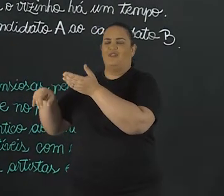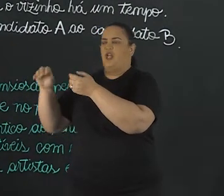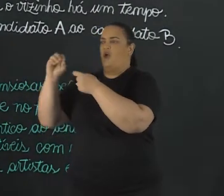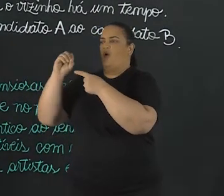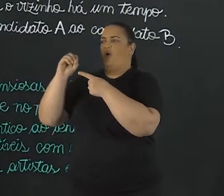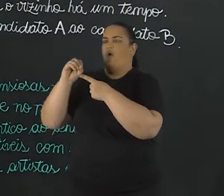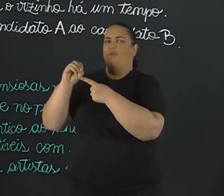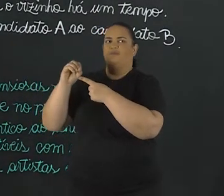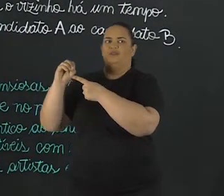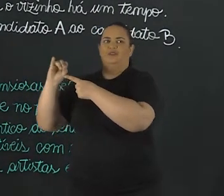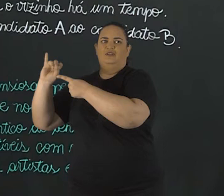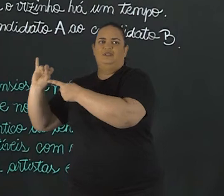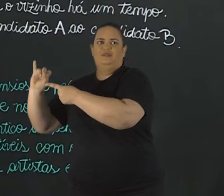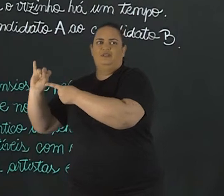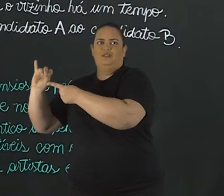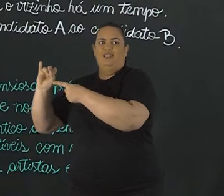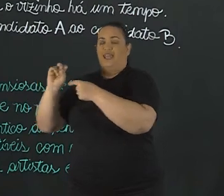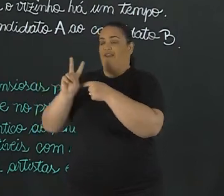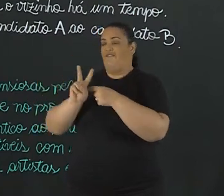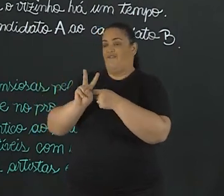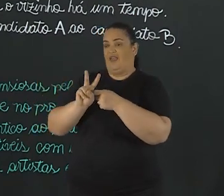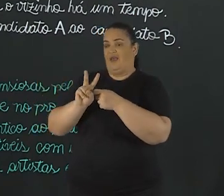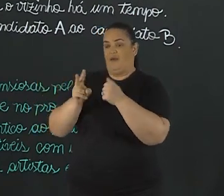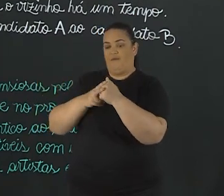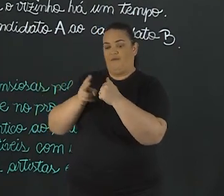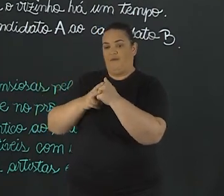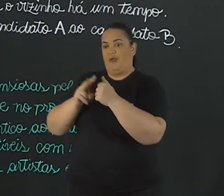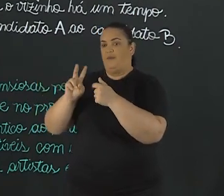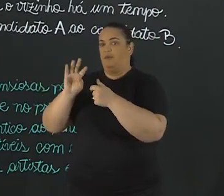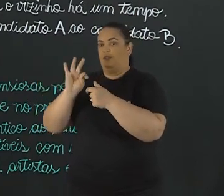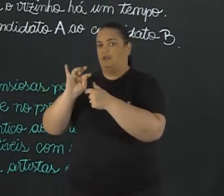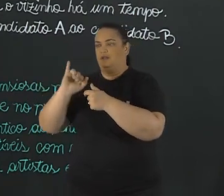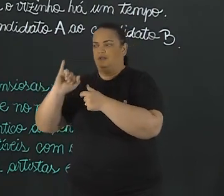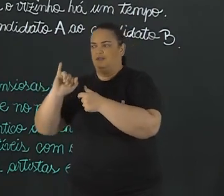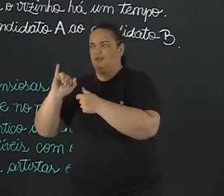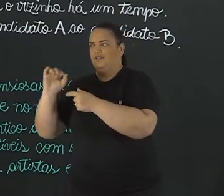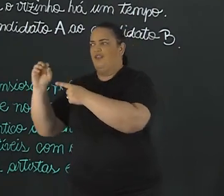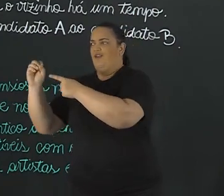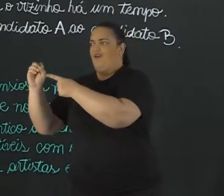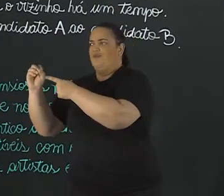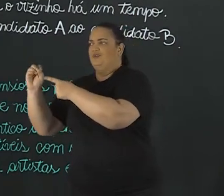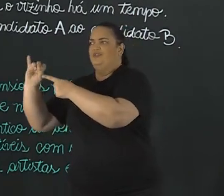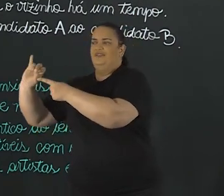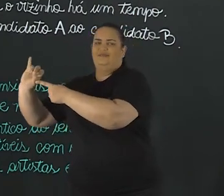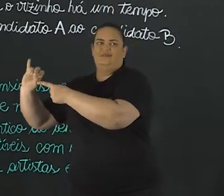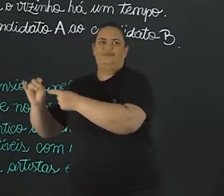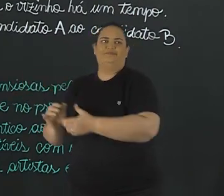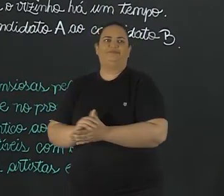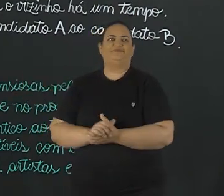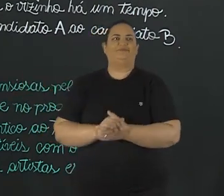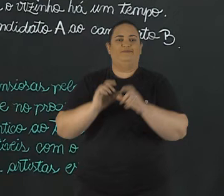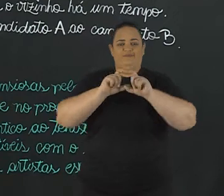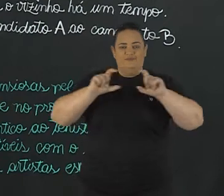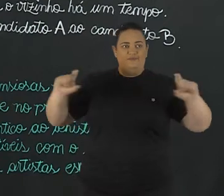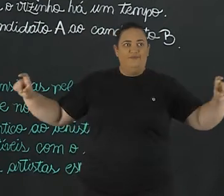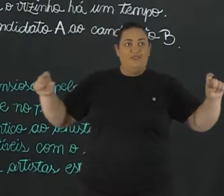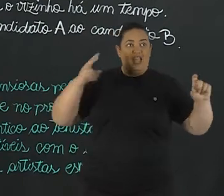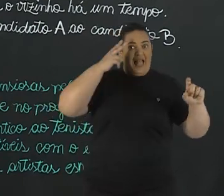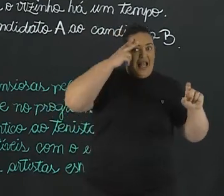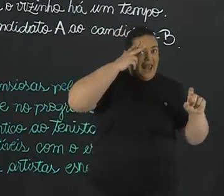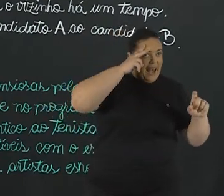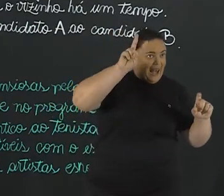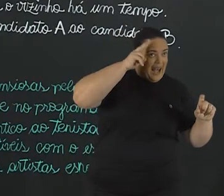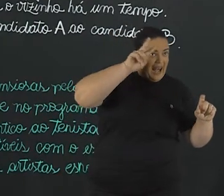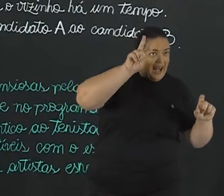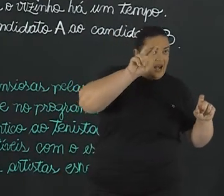complemento de objeto indireto. Lembre-se de que os documentos serão entregues hoje. Lembre-se de que.